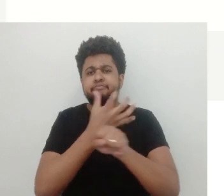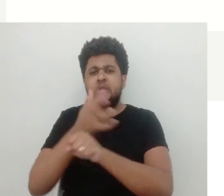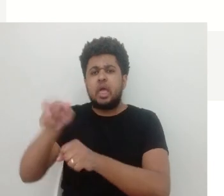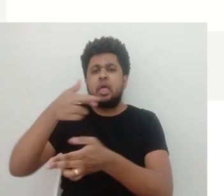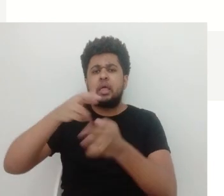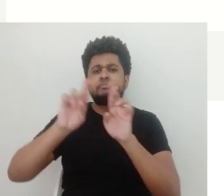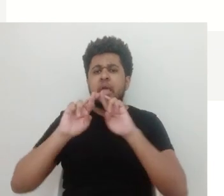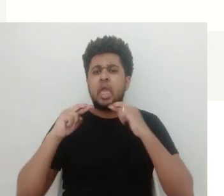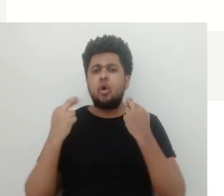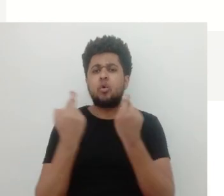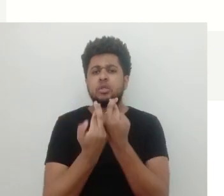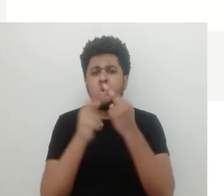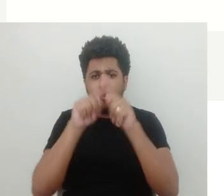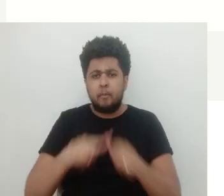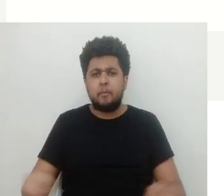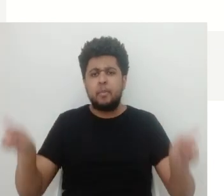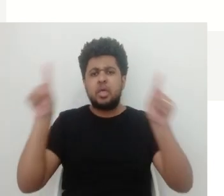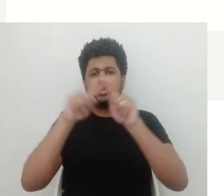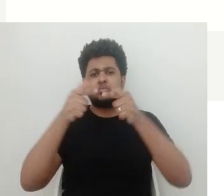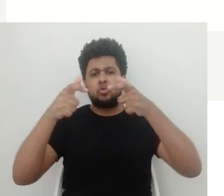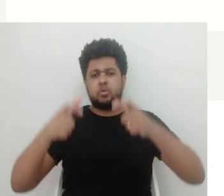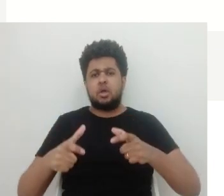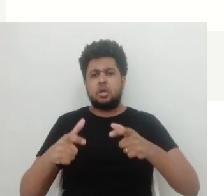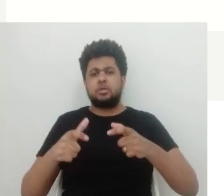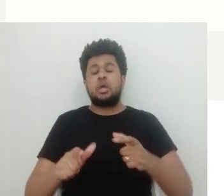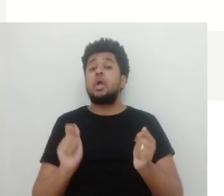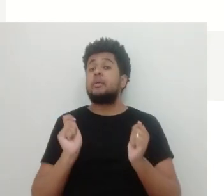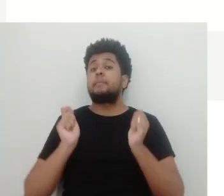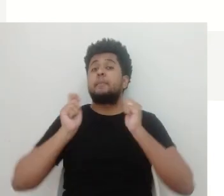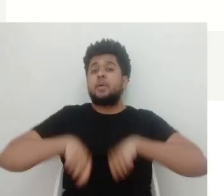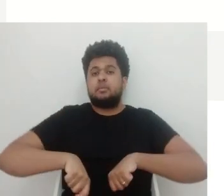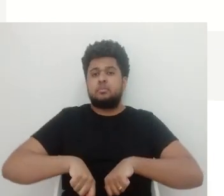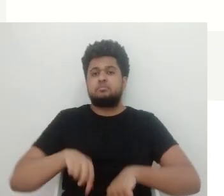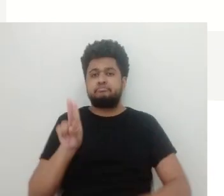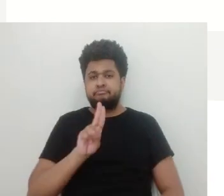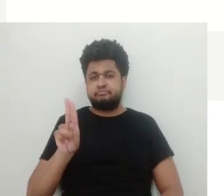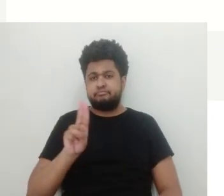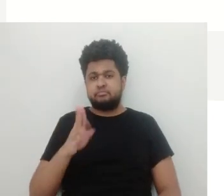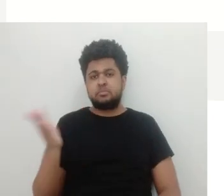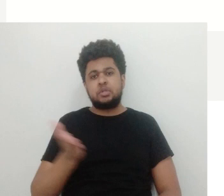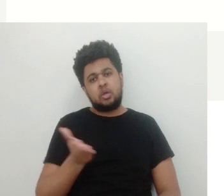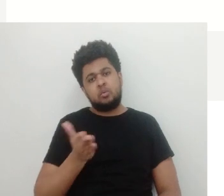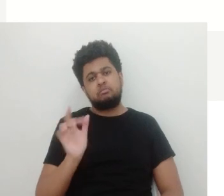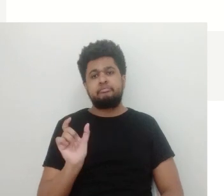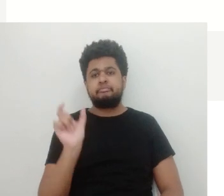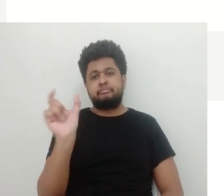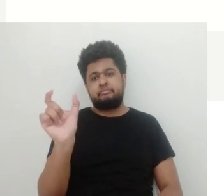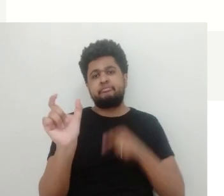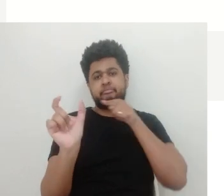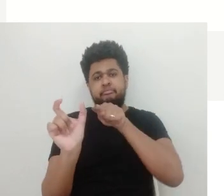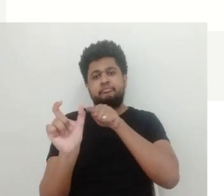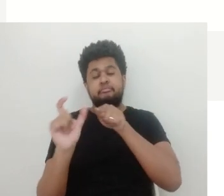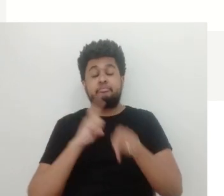epistemológicas. Daqui a pouco eu vou tentar dizer por que uso a palavra contaminações.